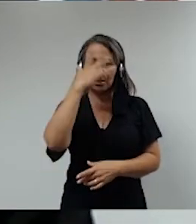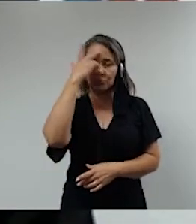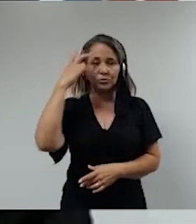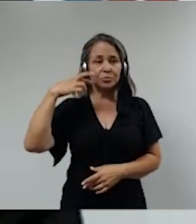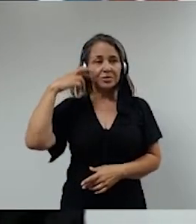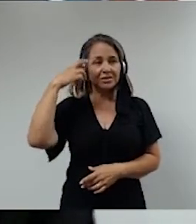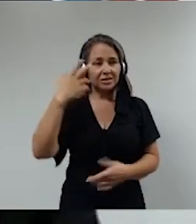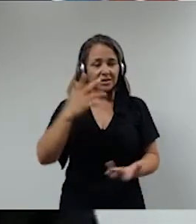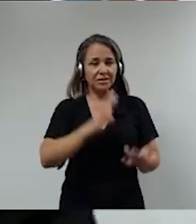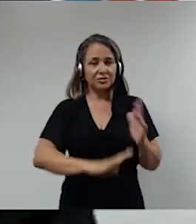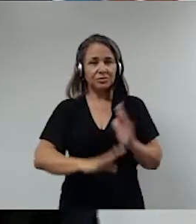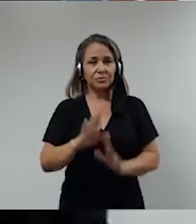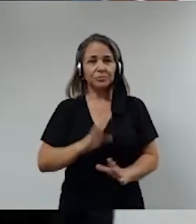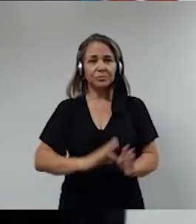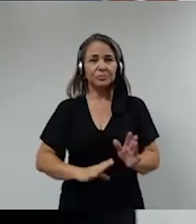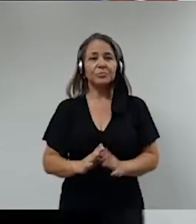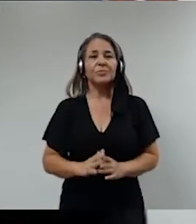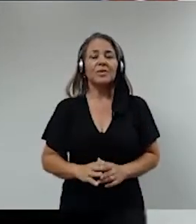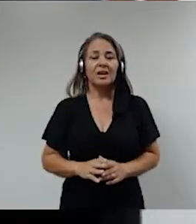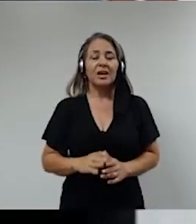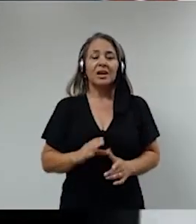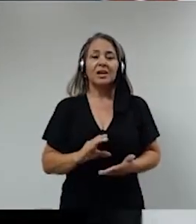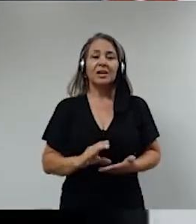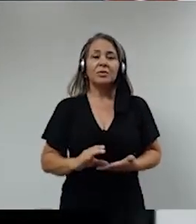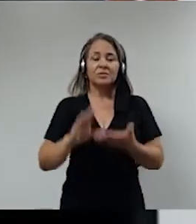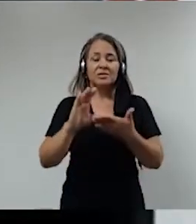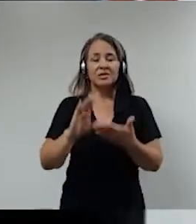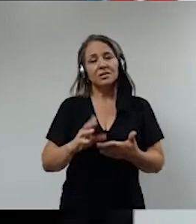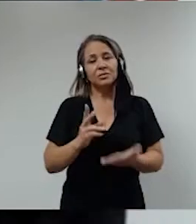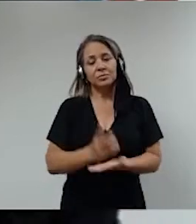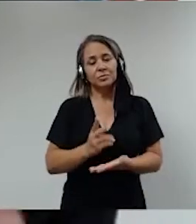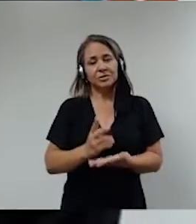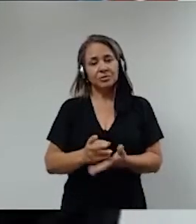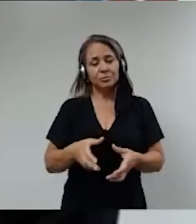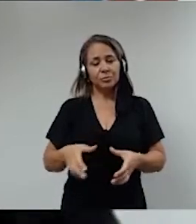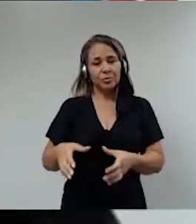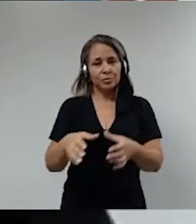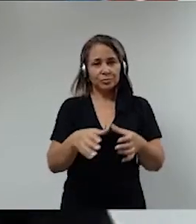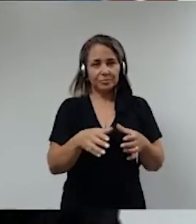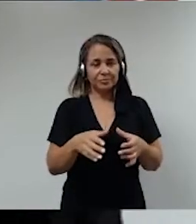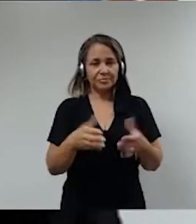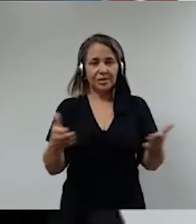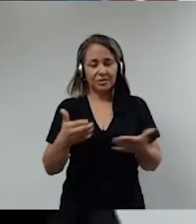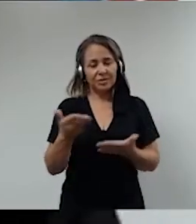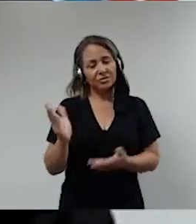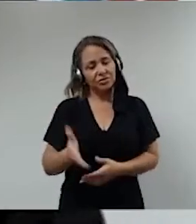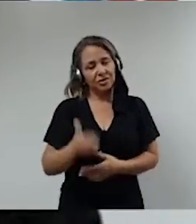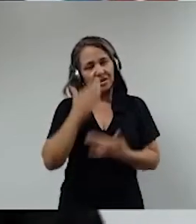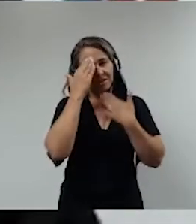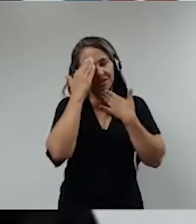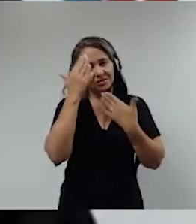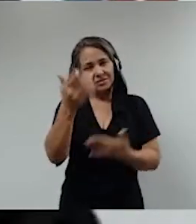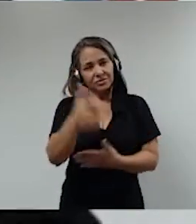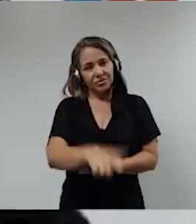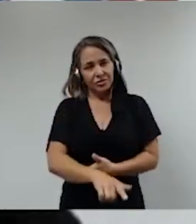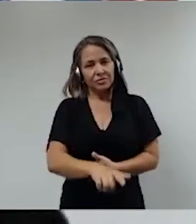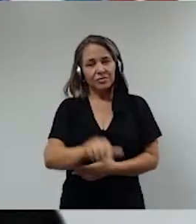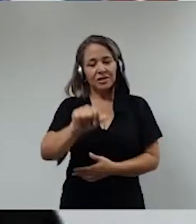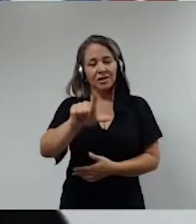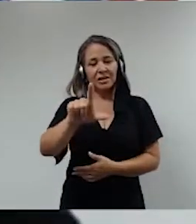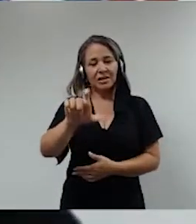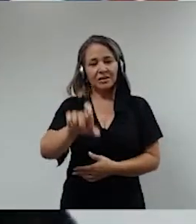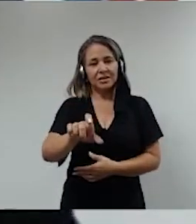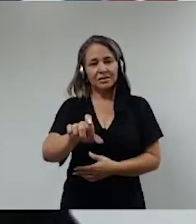do CAD e ex-conselheiro desse mesmo órgão. Com a palavra, e desde já agradecendo novamente, doutor Alexandre Cordeiro.